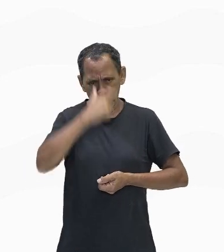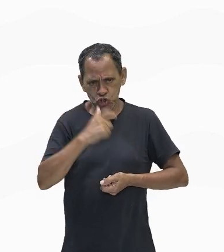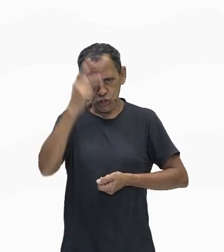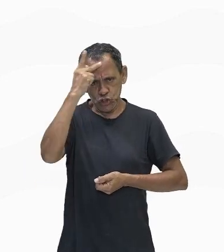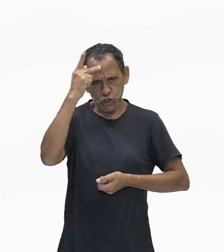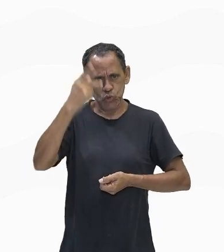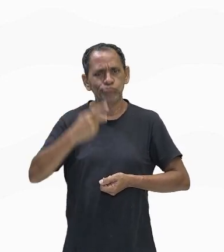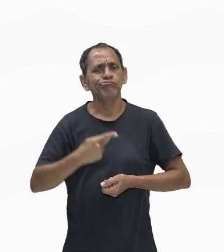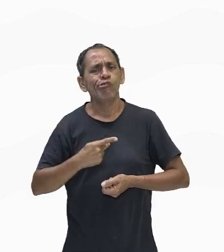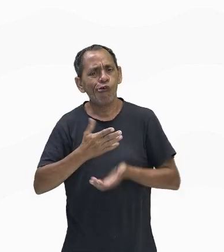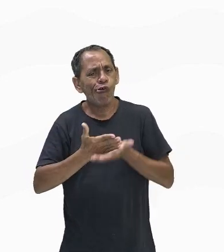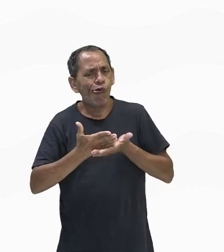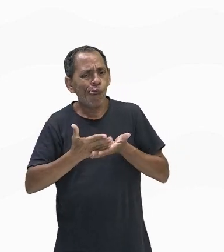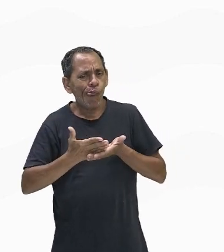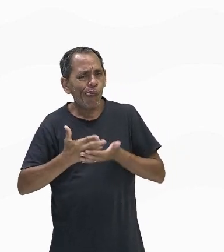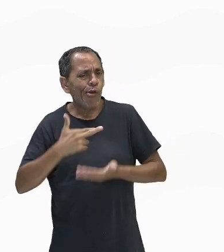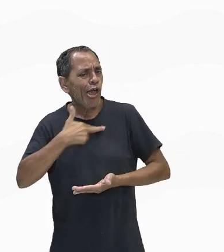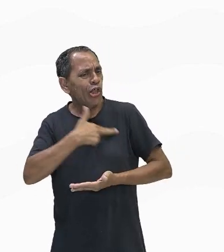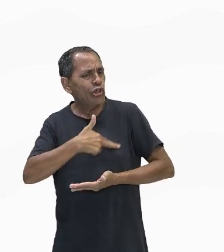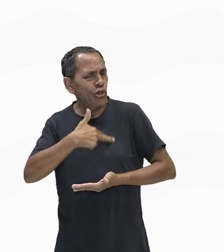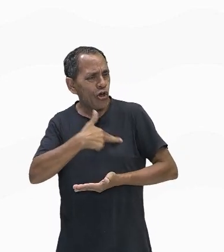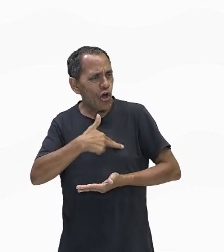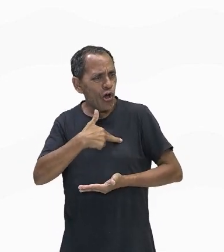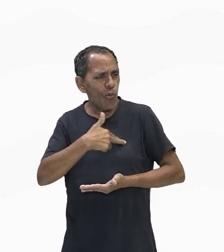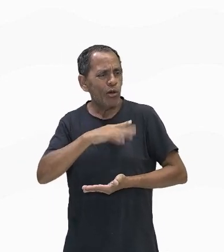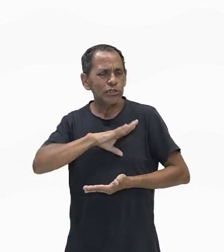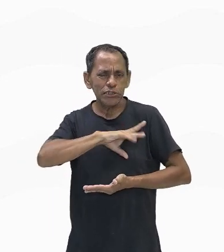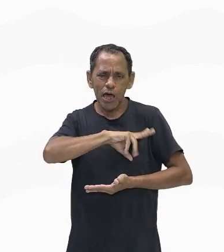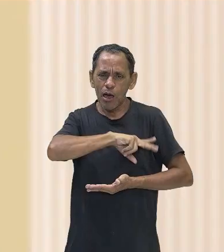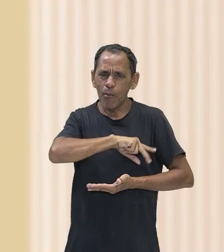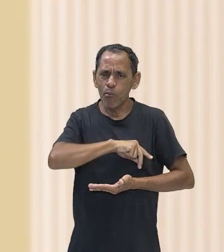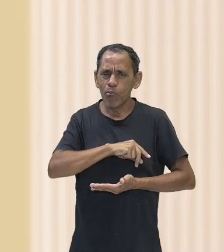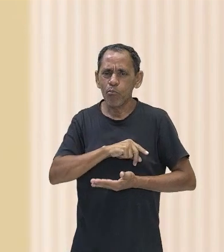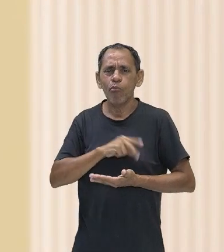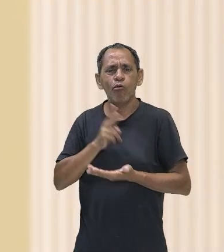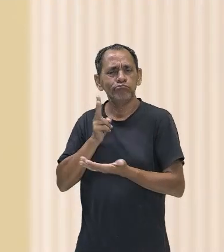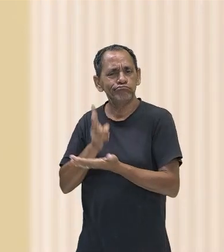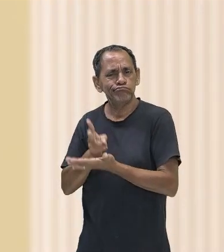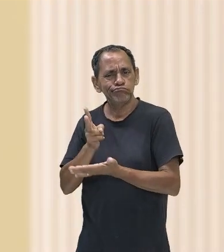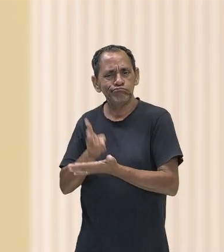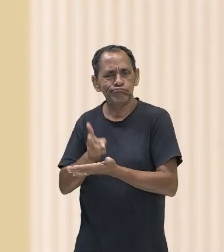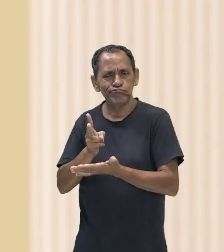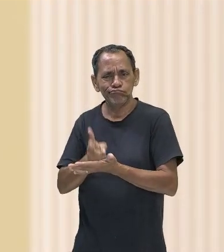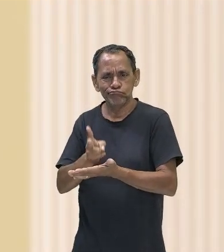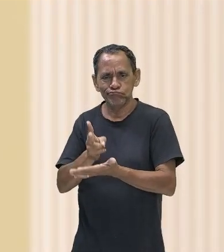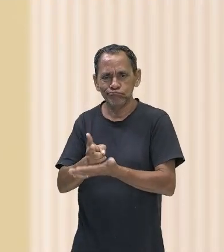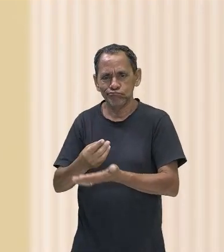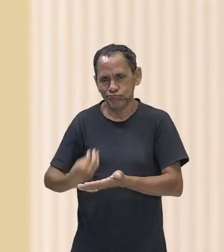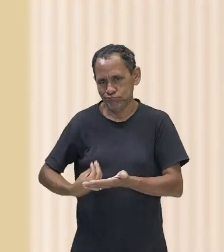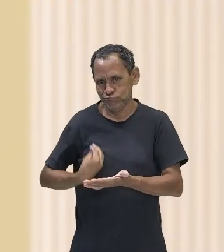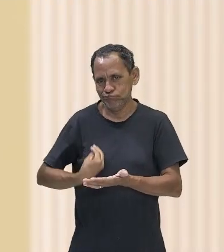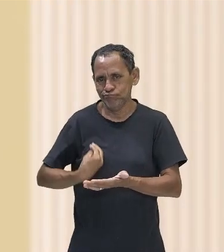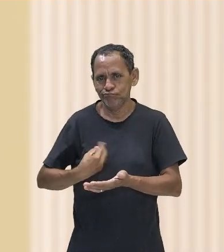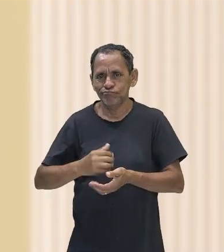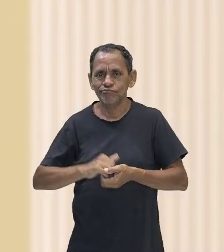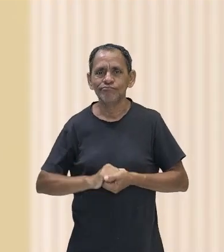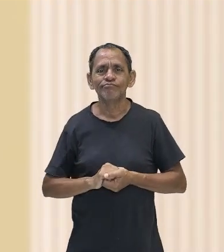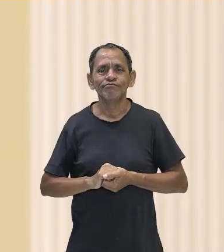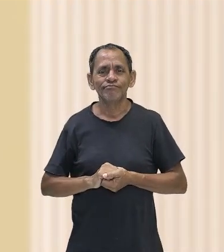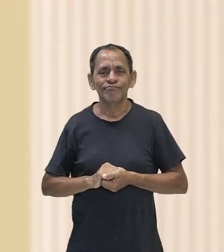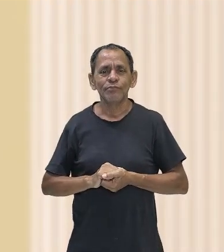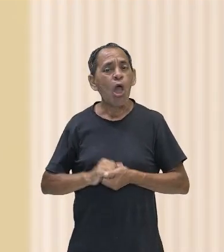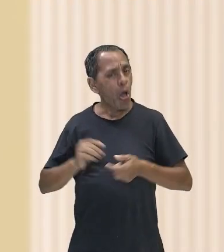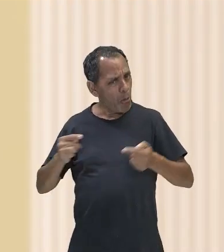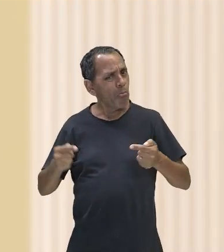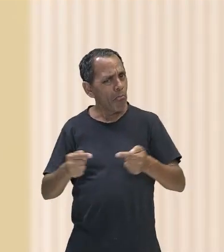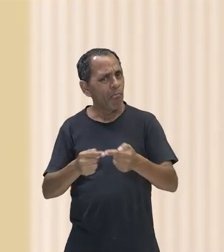o começo de um romance para toda a vida. E será? Eu concordo. Acho que nos amarmos, ele é